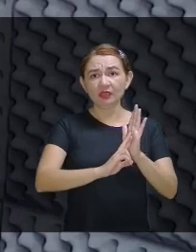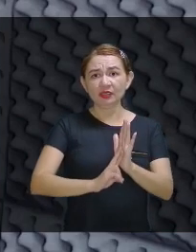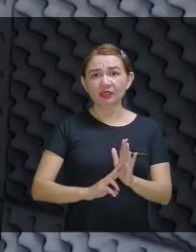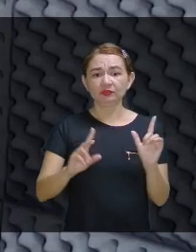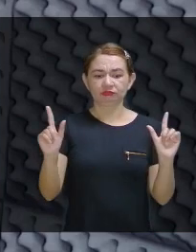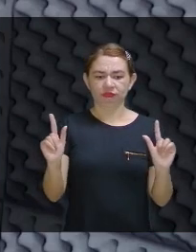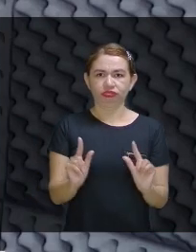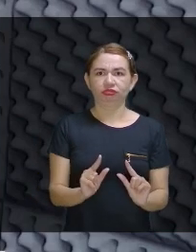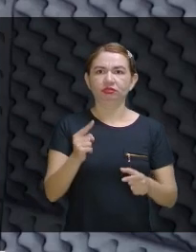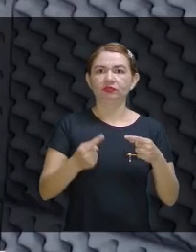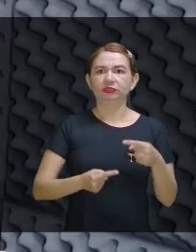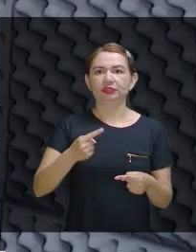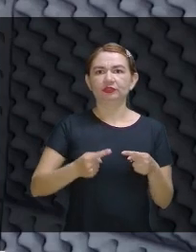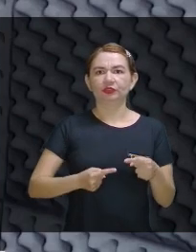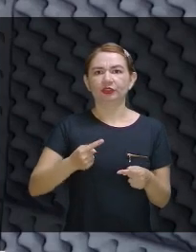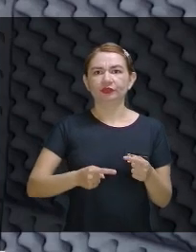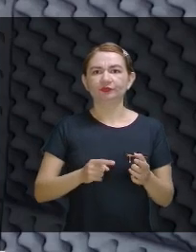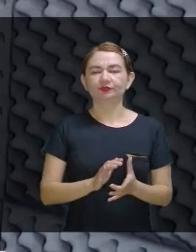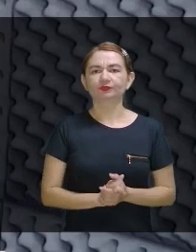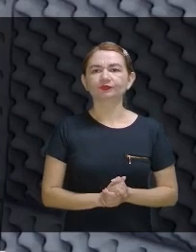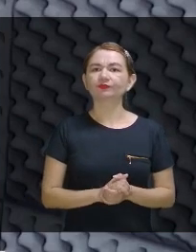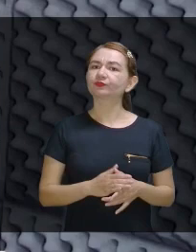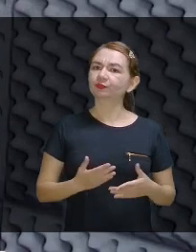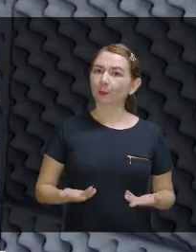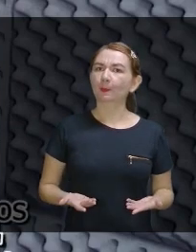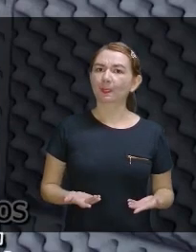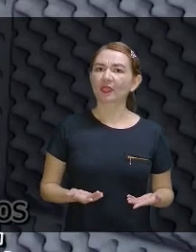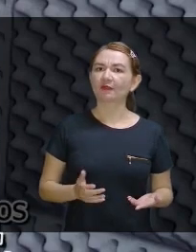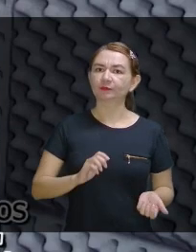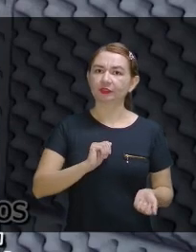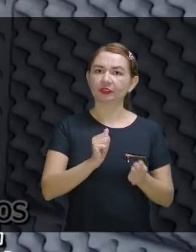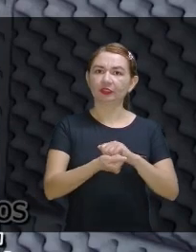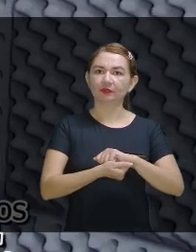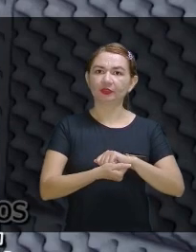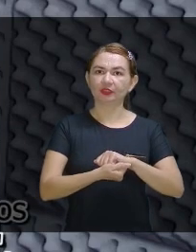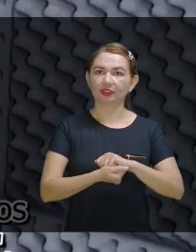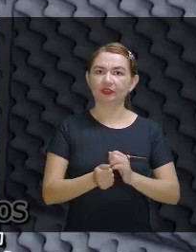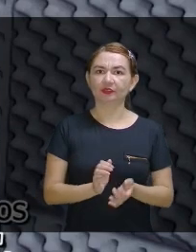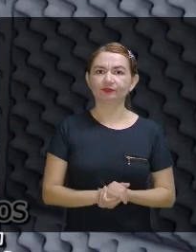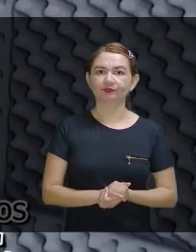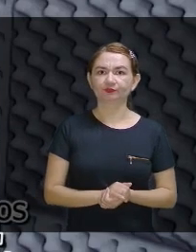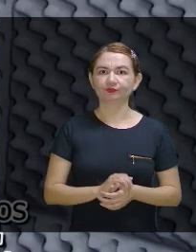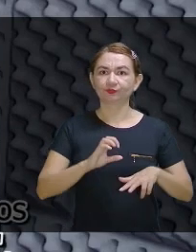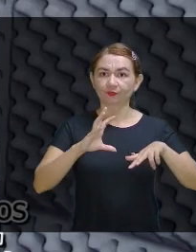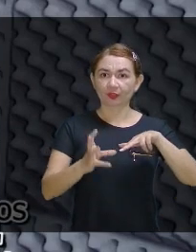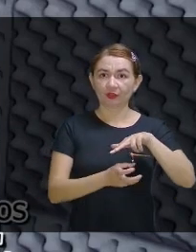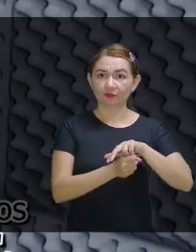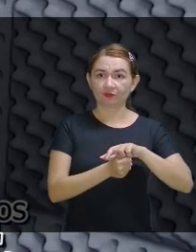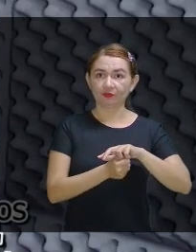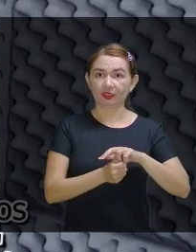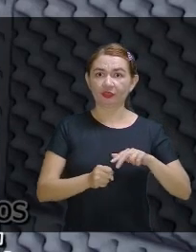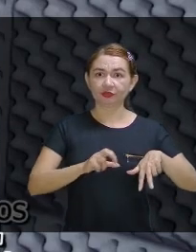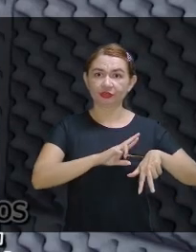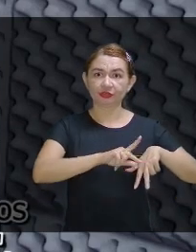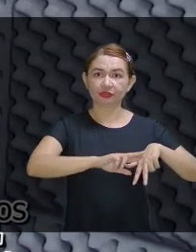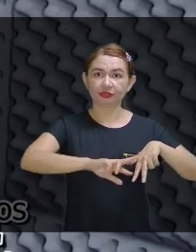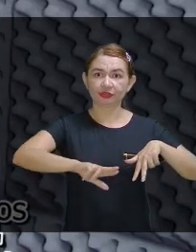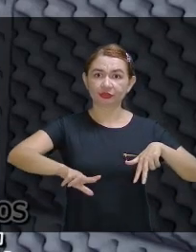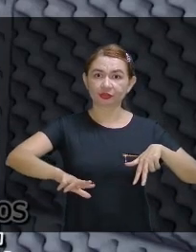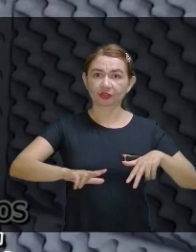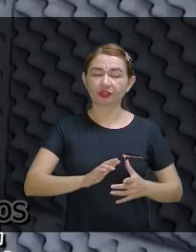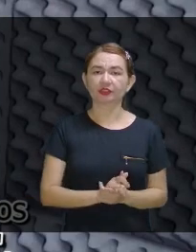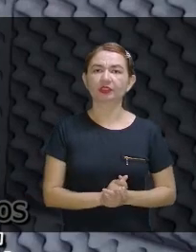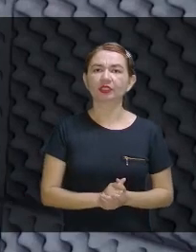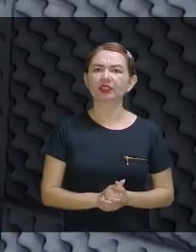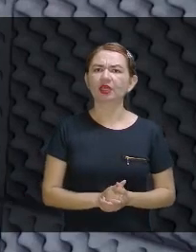representatividade na política. Então, eu acho que essa lei devia ser adaptada. Falou, olha, descobriu a fraude de gênero, vamos punir o dirigente partidário que